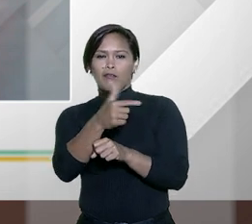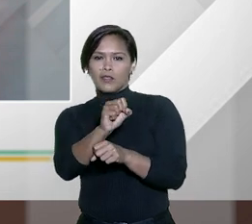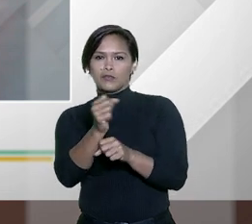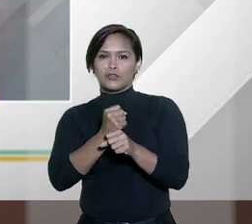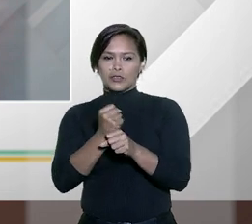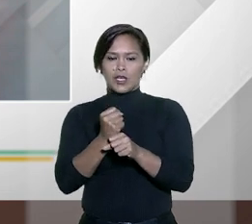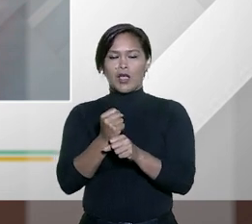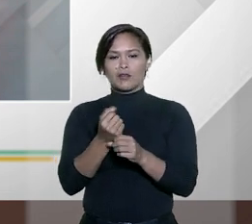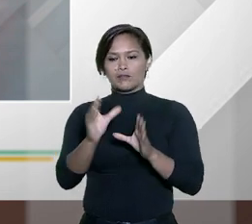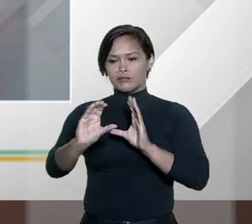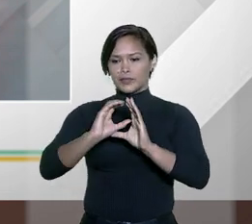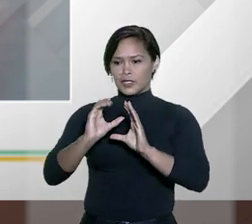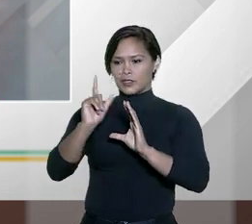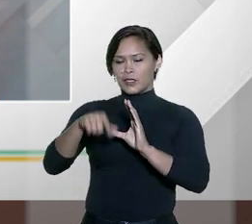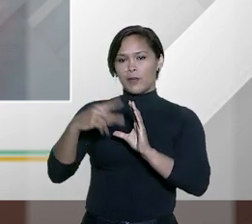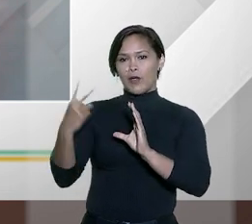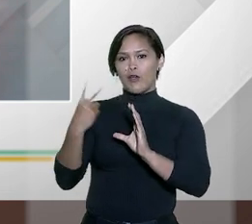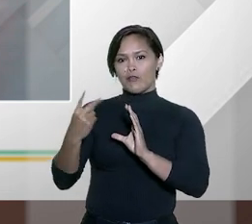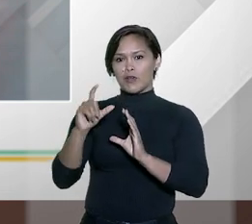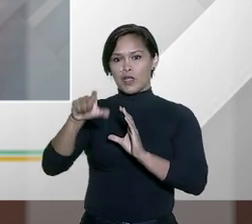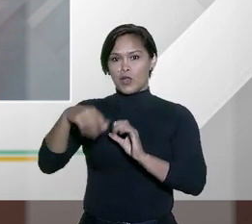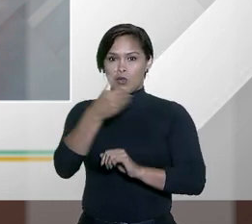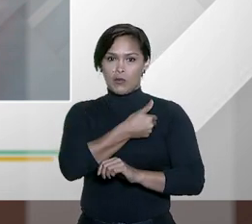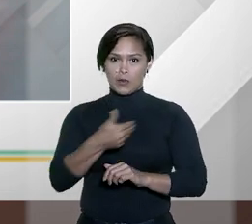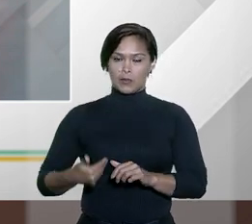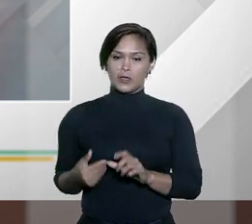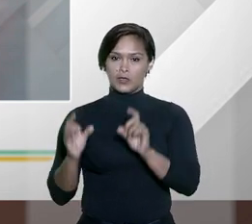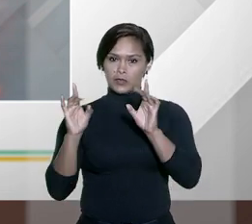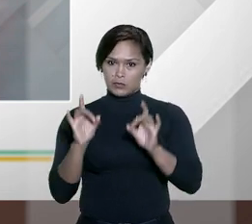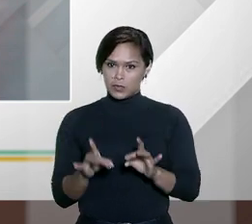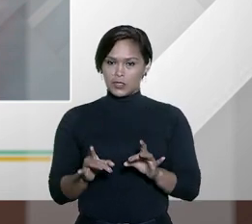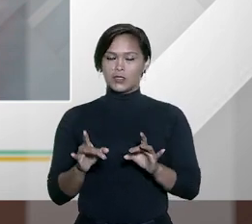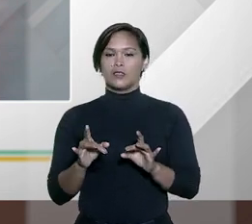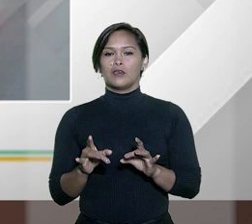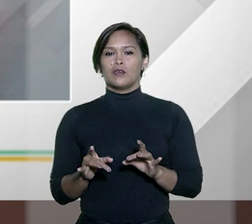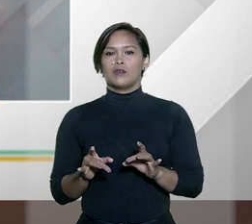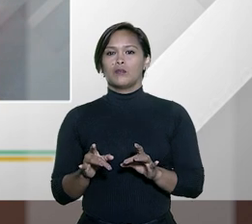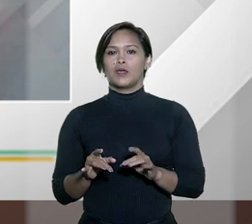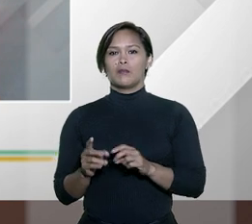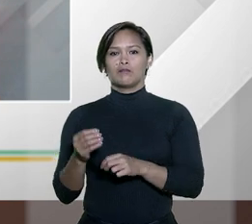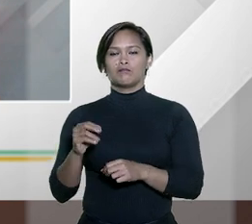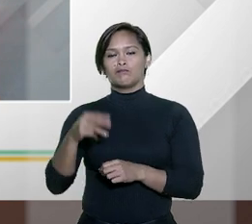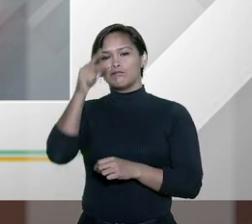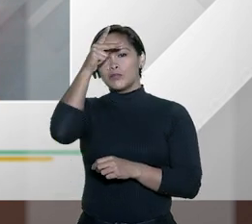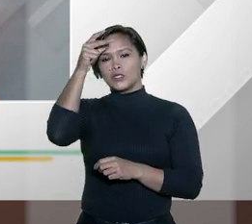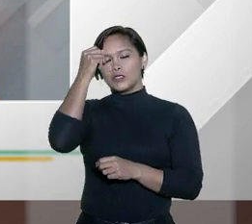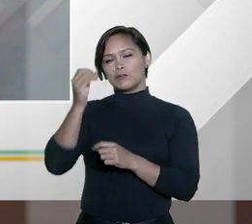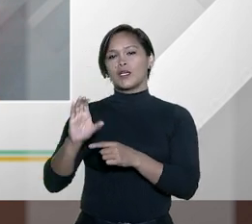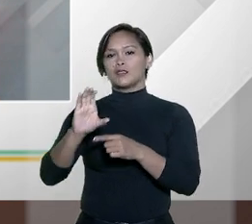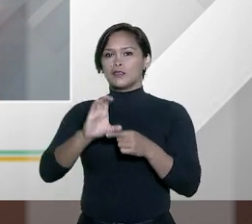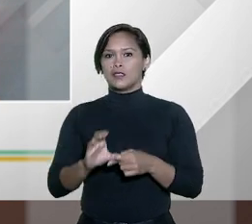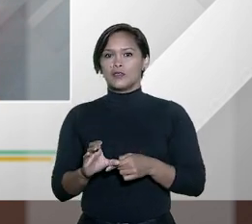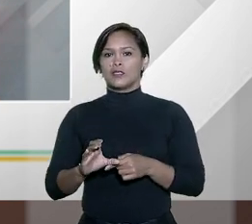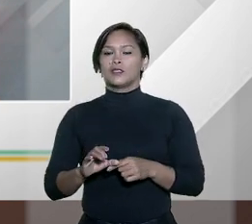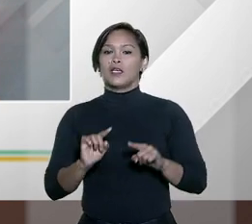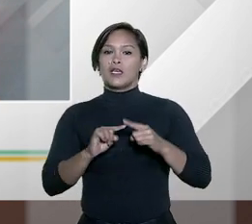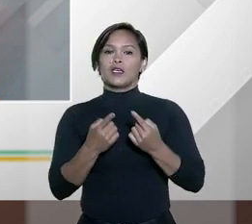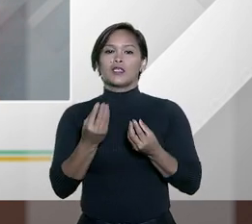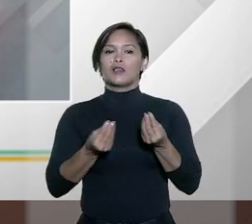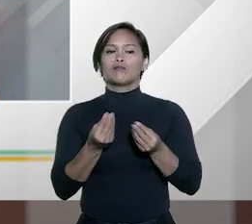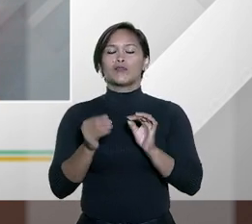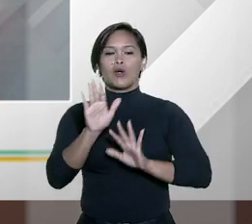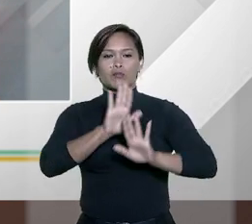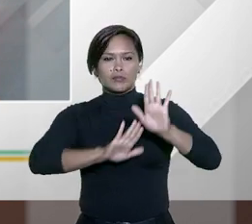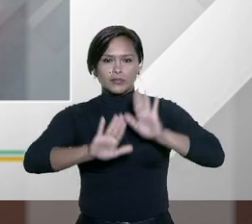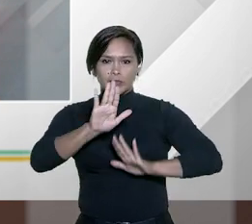20 anos aí para receber os valores devidos pelos entes públicos, especialmente, né, os entes aí municipais, estaduais. Então, quais